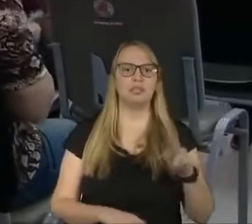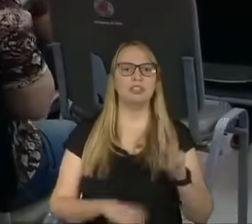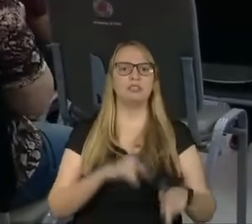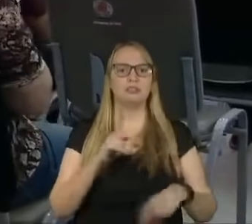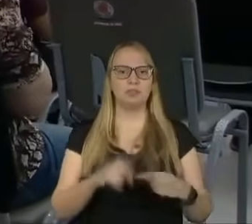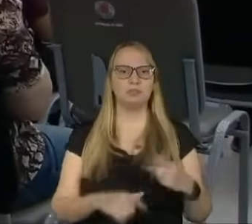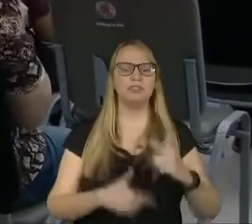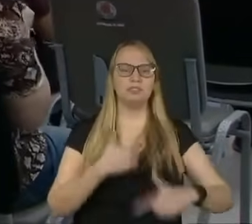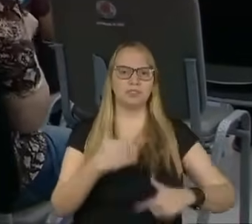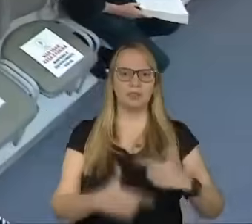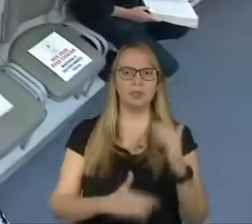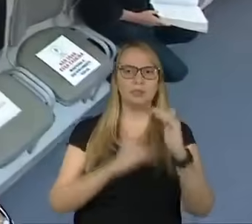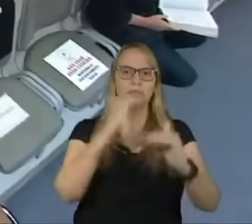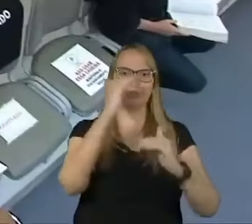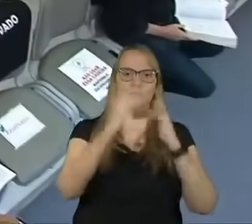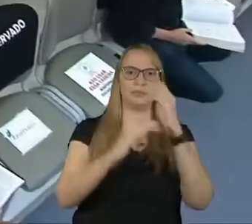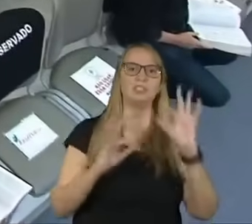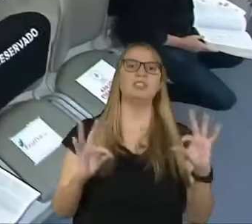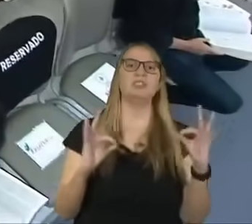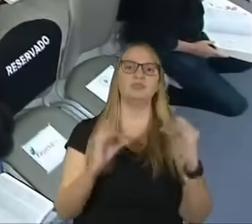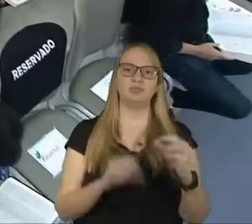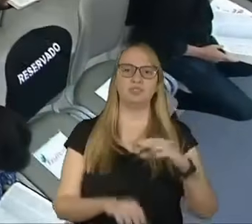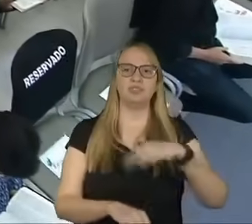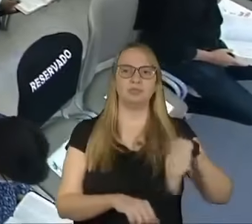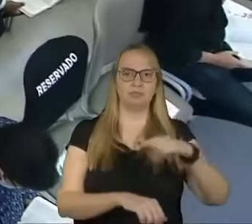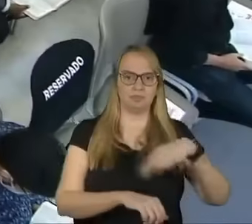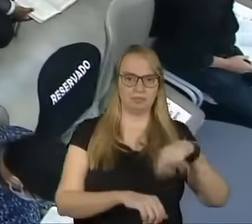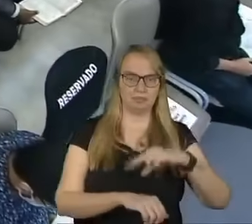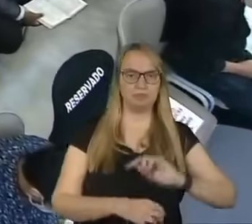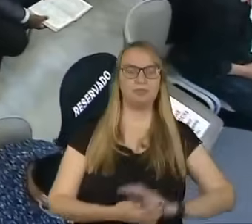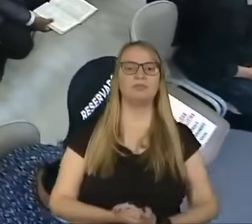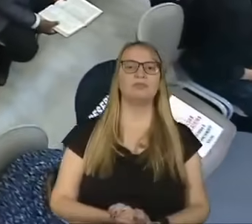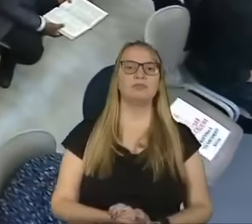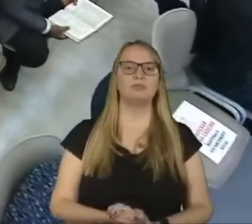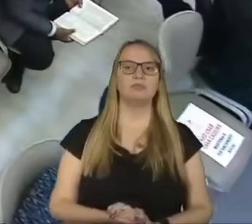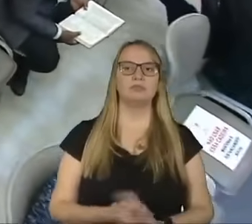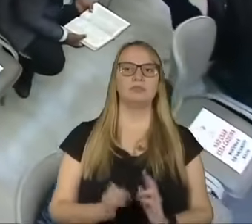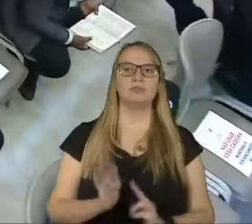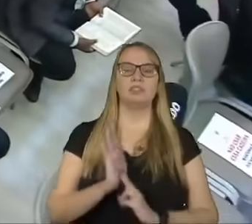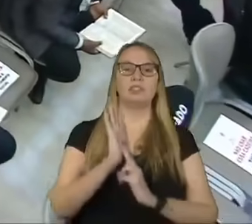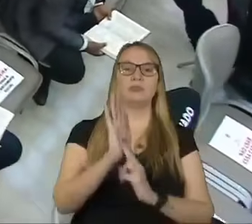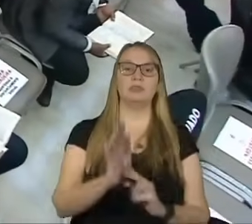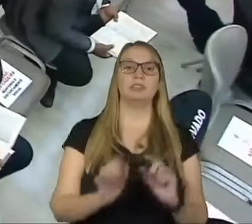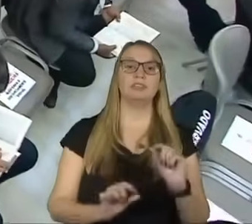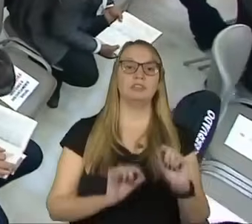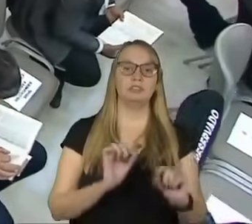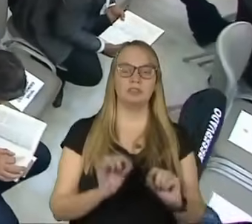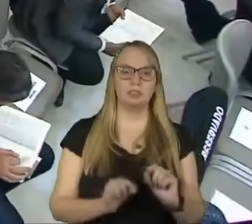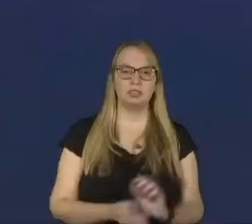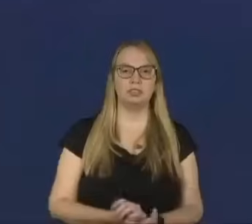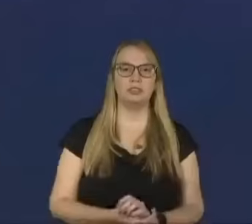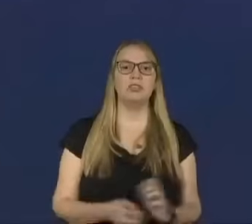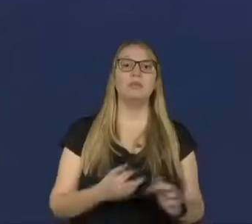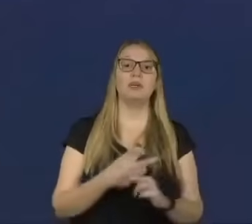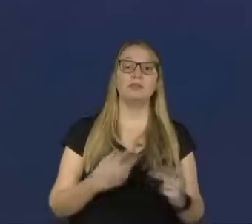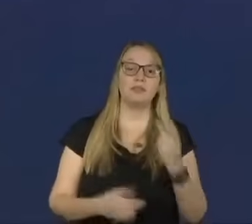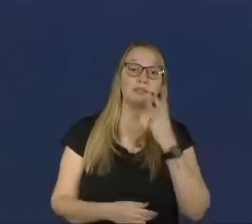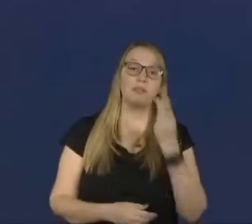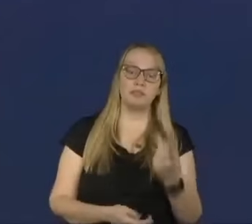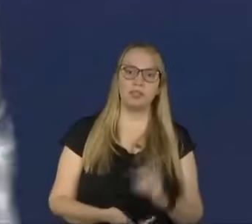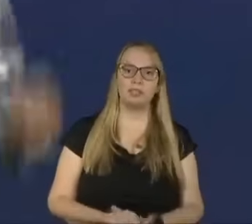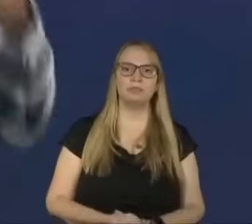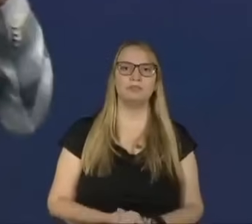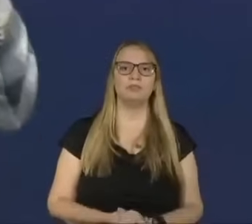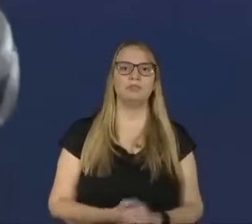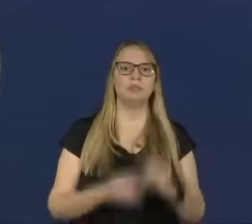pela prosperidade de toda a sua nação é que ele representa alguma coisa que eu vou dizer aqui eu vou trazer uma